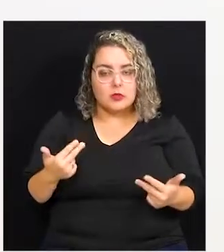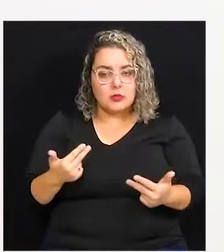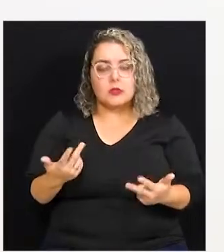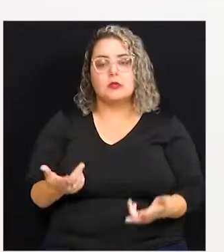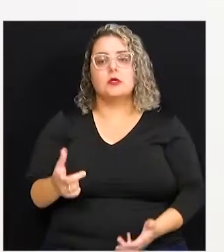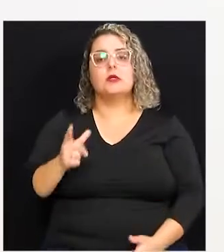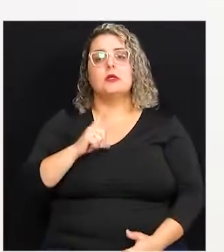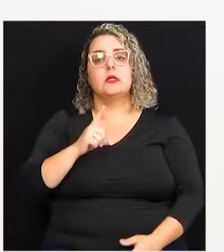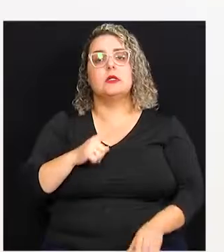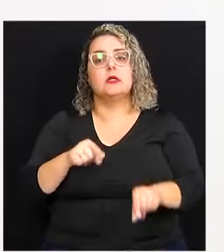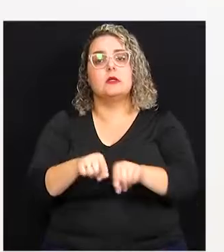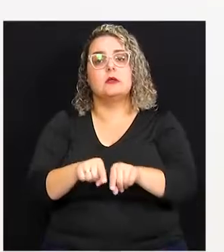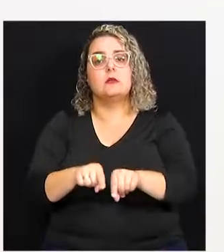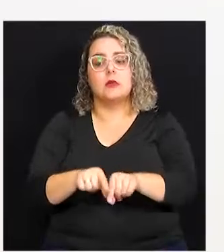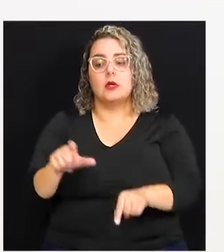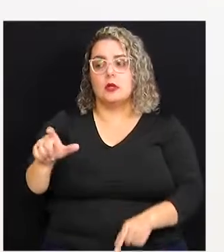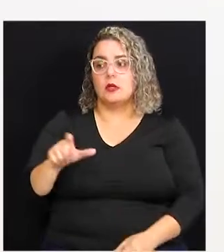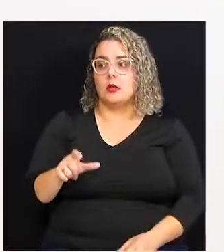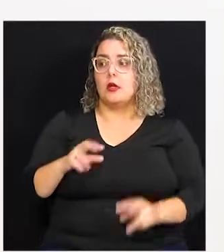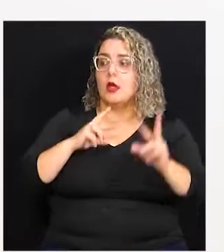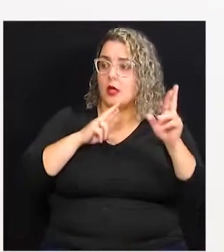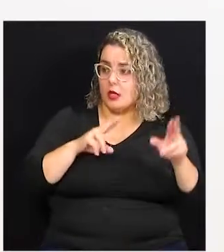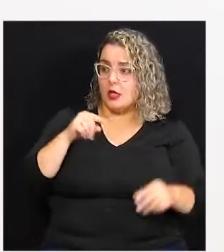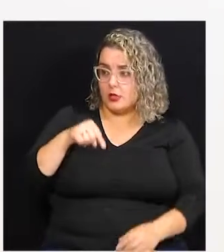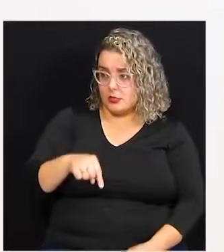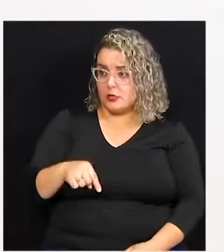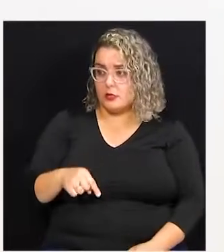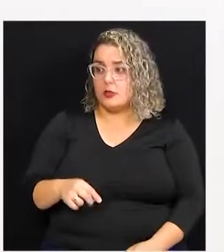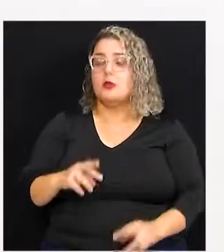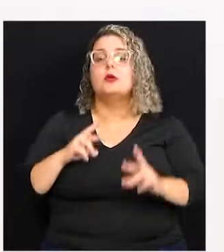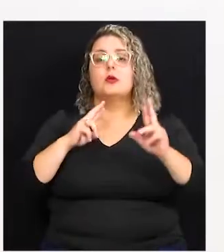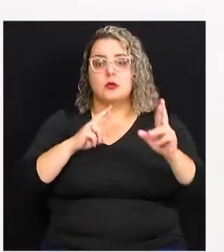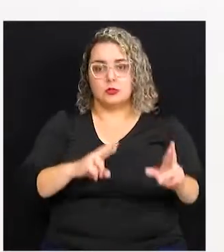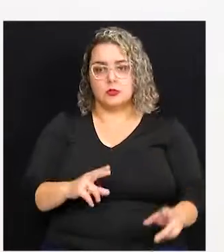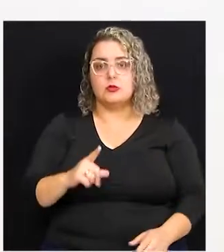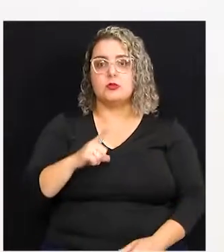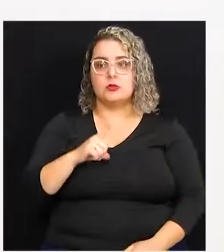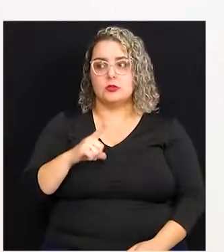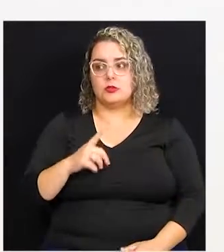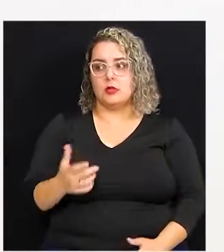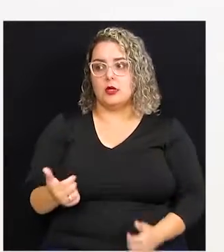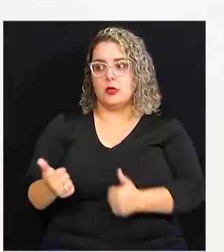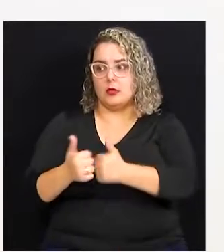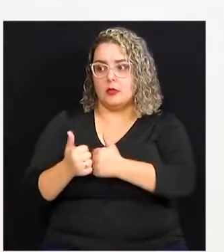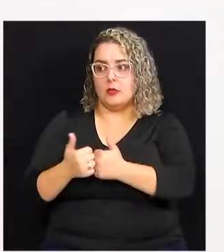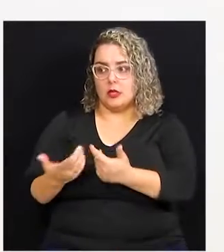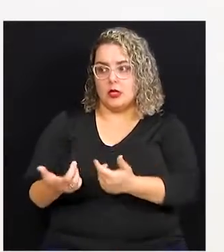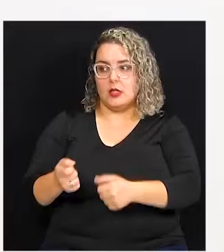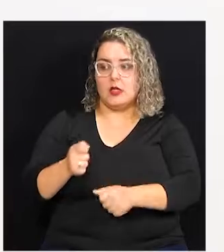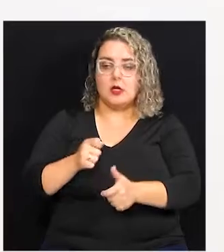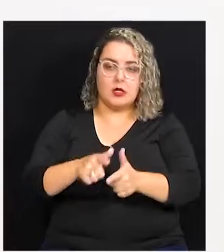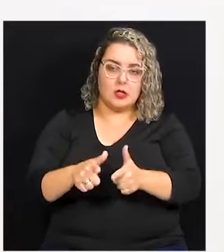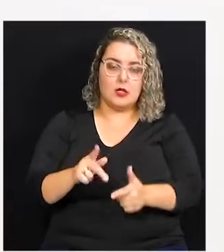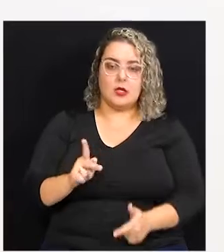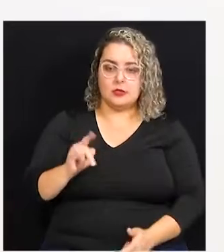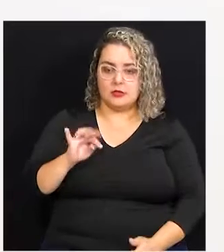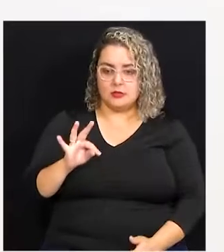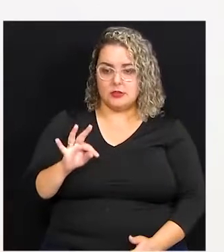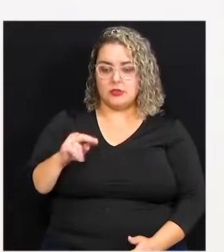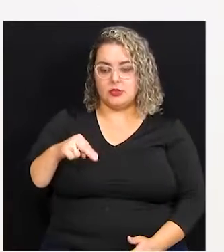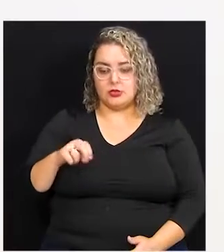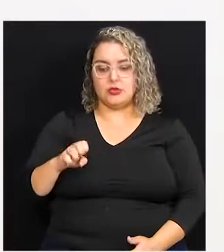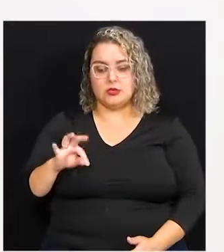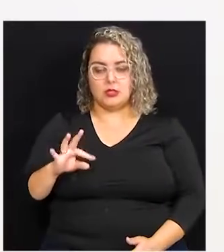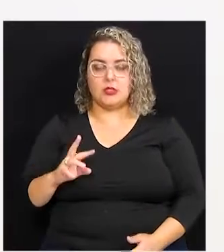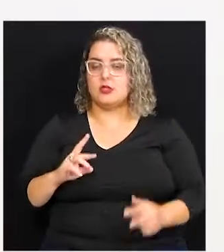alimentação e eles têm também um cartão. Eles dormem aqui, inclusive? Eles dormem, tem a parte aqui do lado que é alugada, que é a kitnet, que